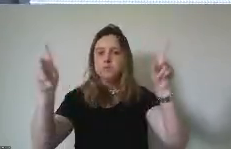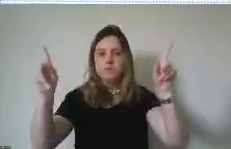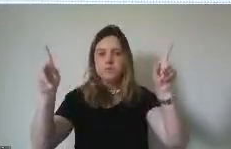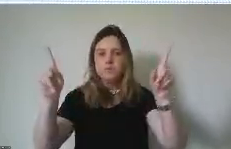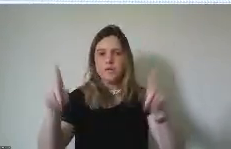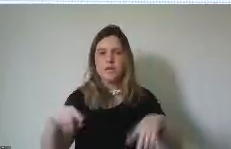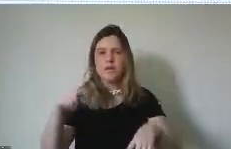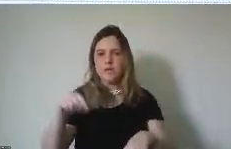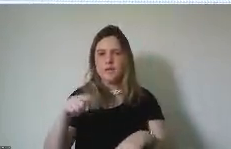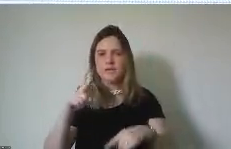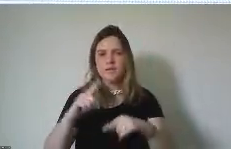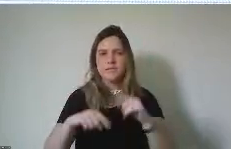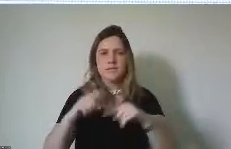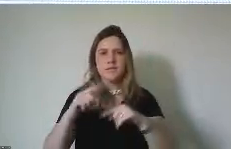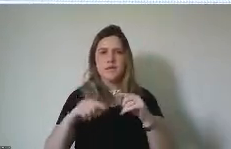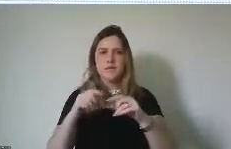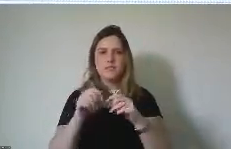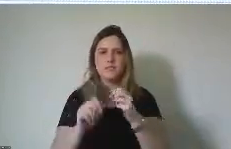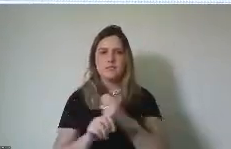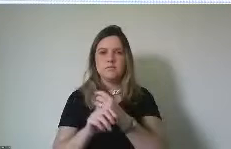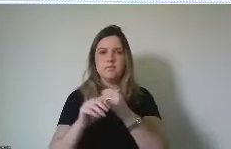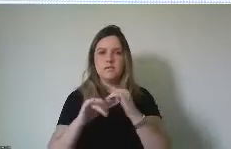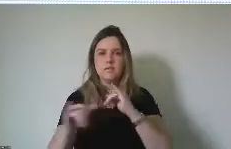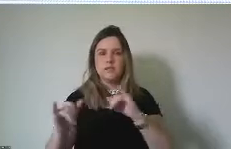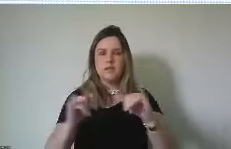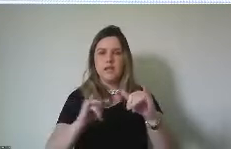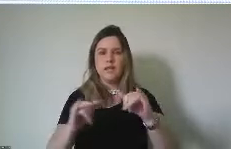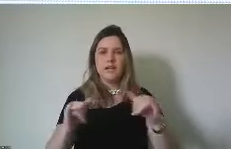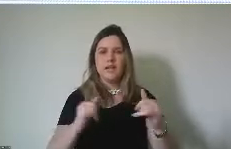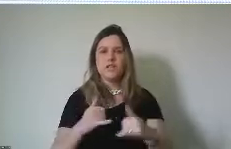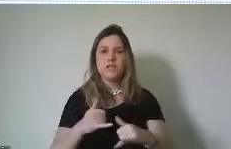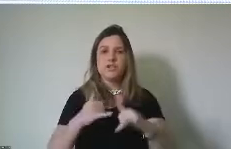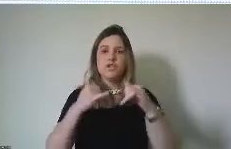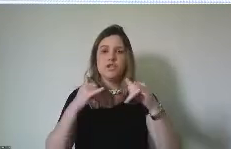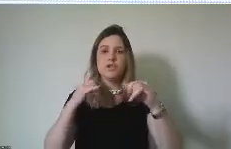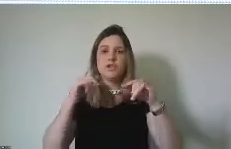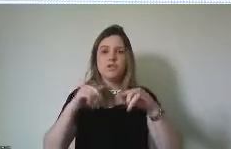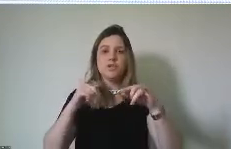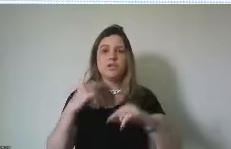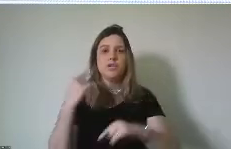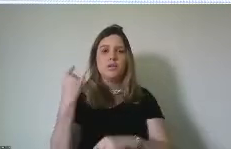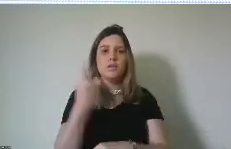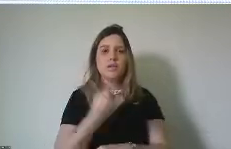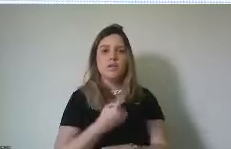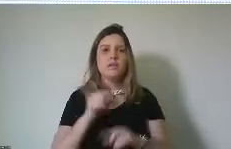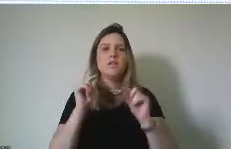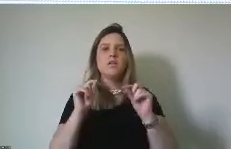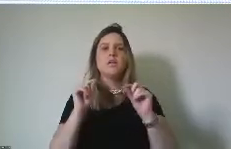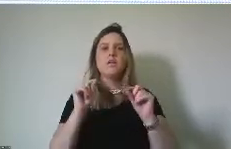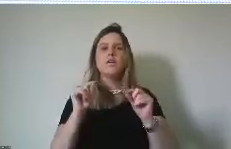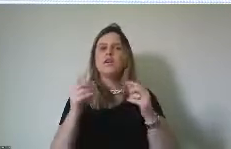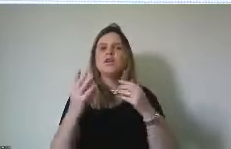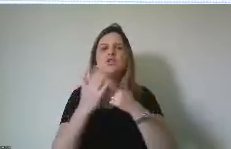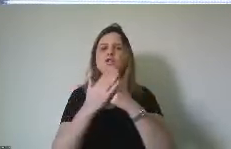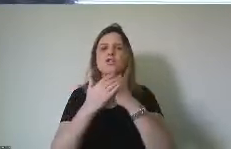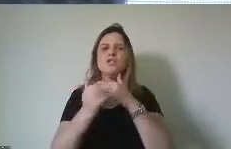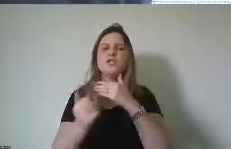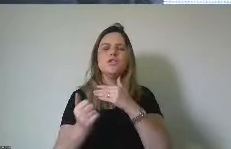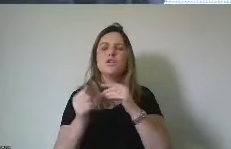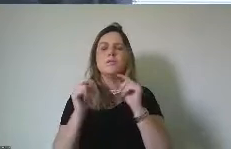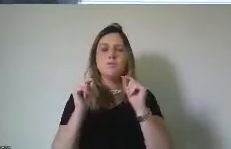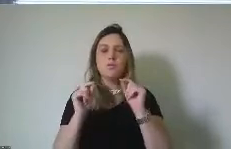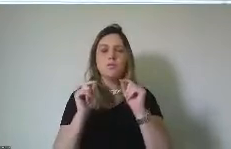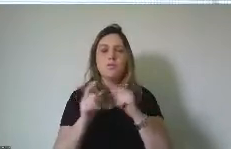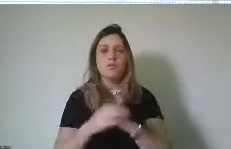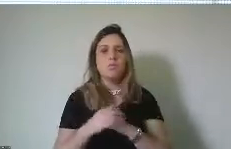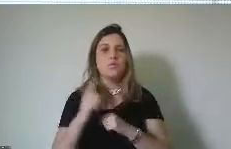transição energética Verde ecológica que quer que a gente chame isso né produtos